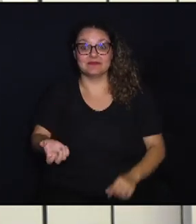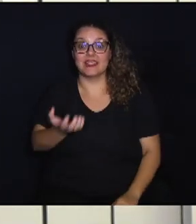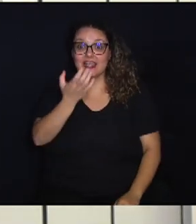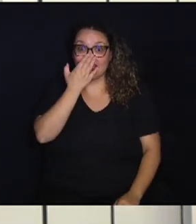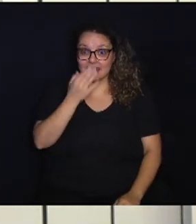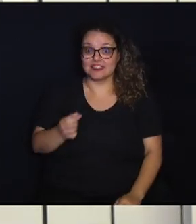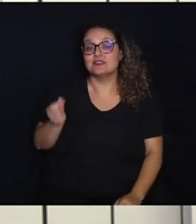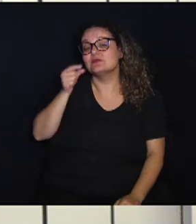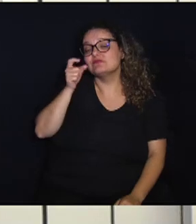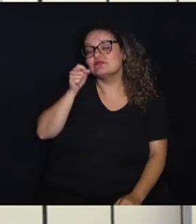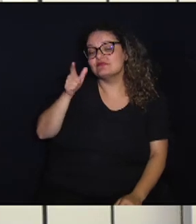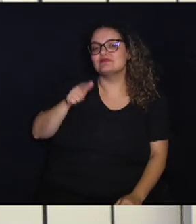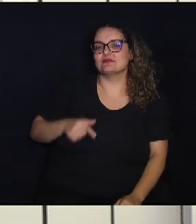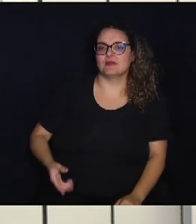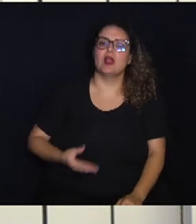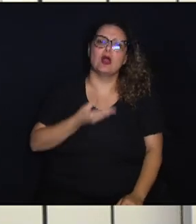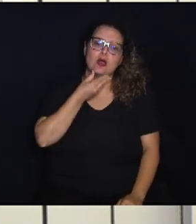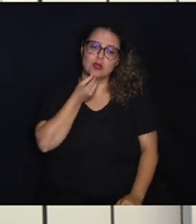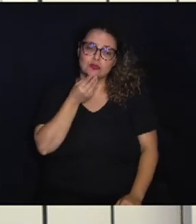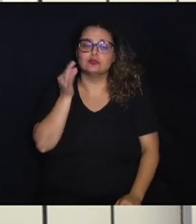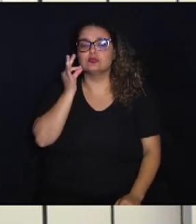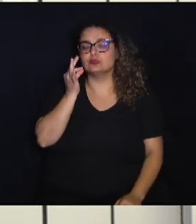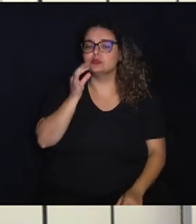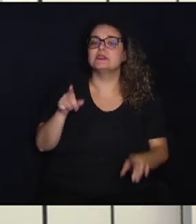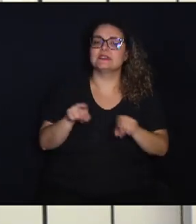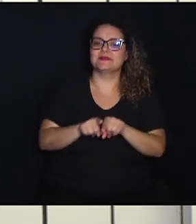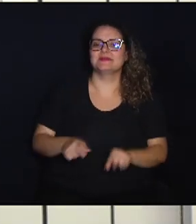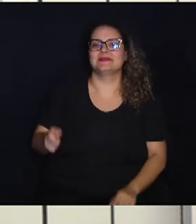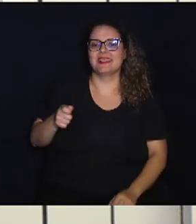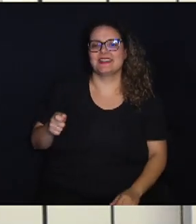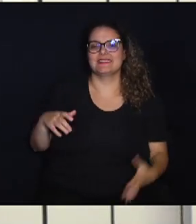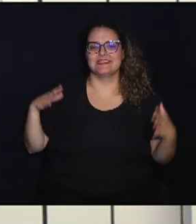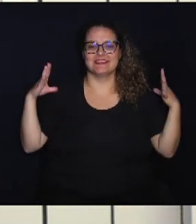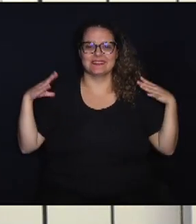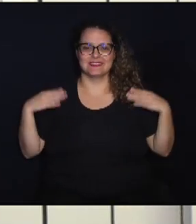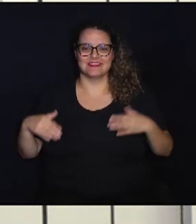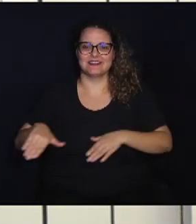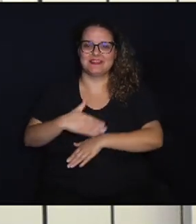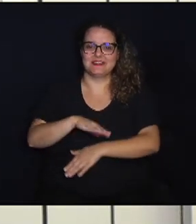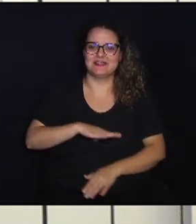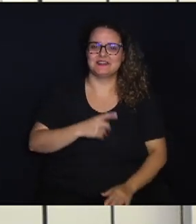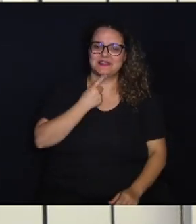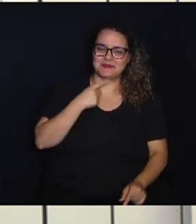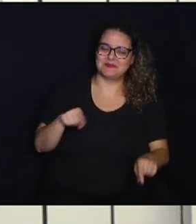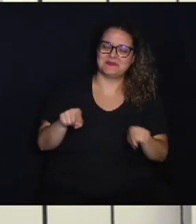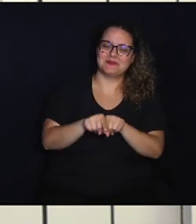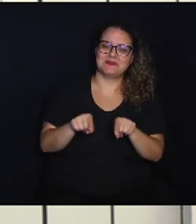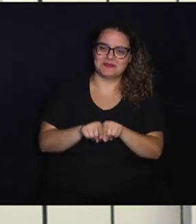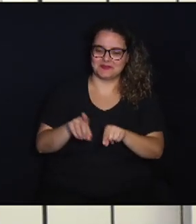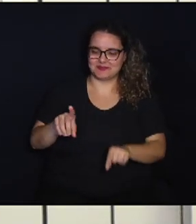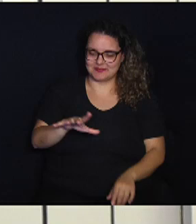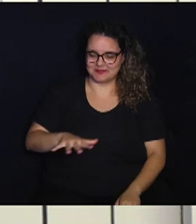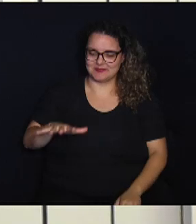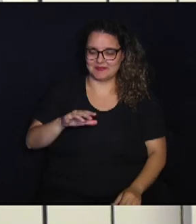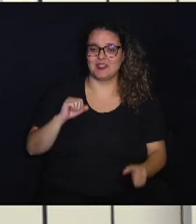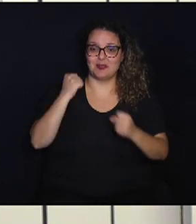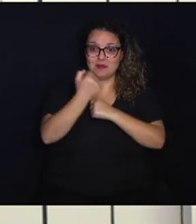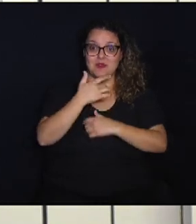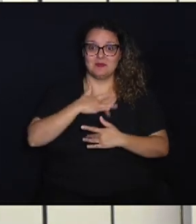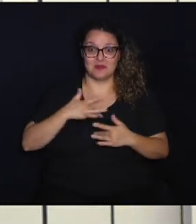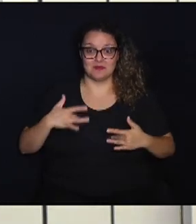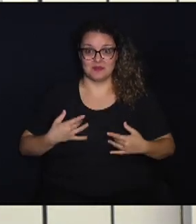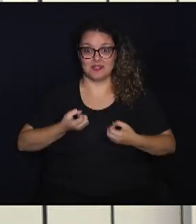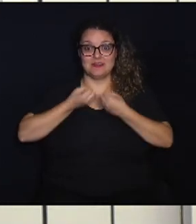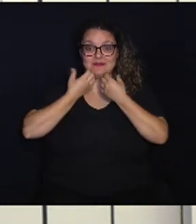e gatinhos, machos e fêmeas, da Associação Anjos de Rua de Campinas e também do Departamento de Proteção e Bem-Estar